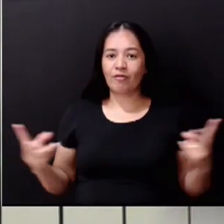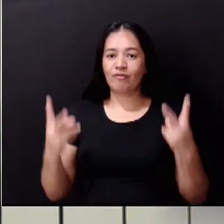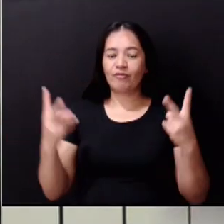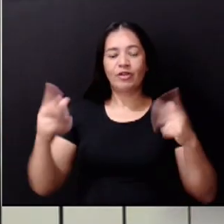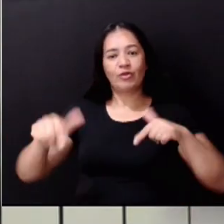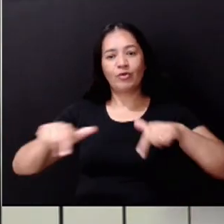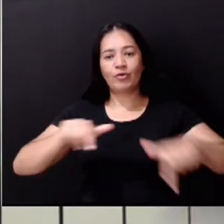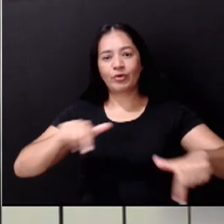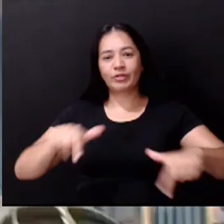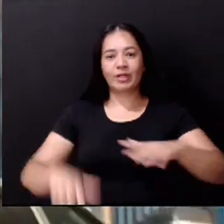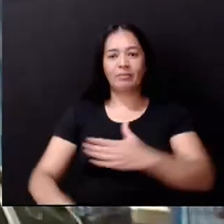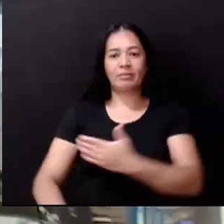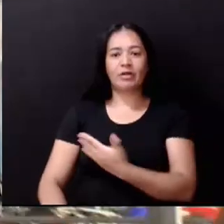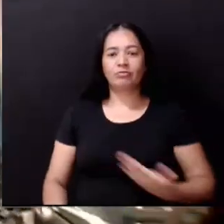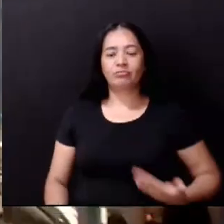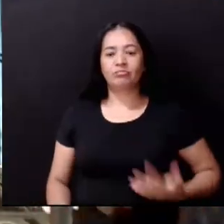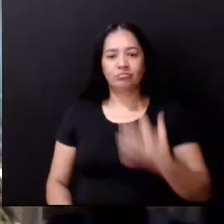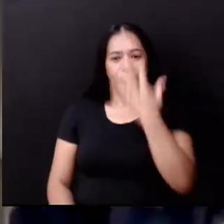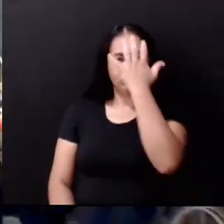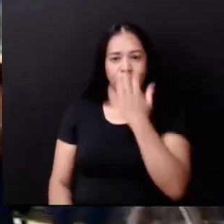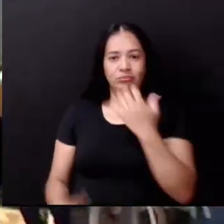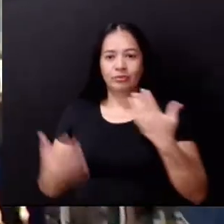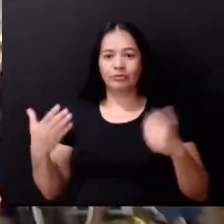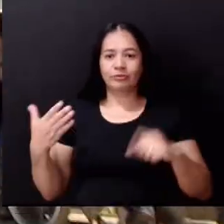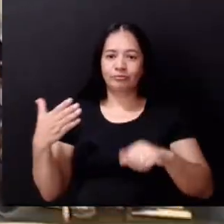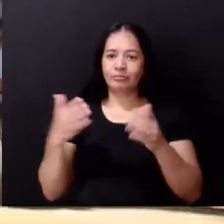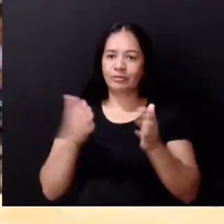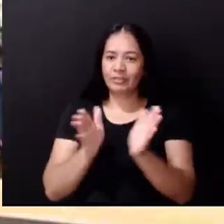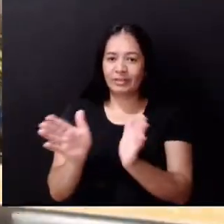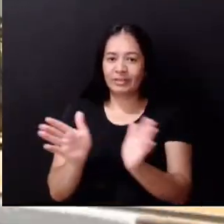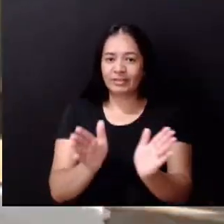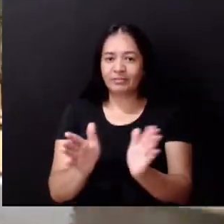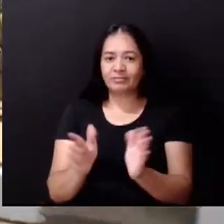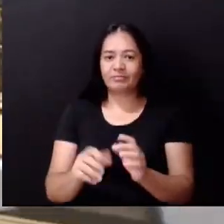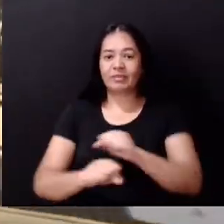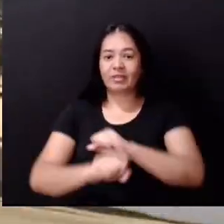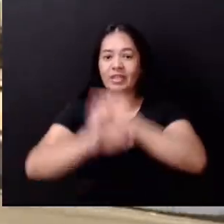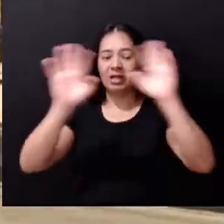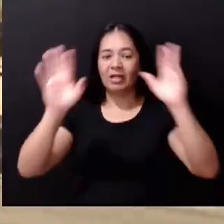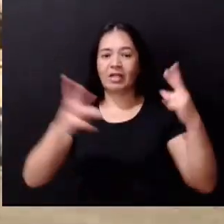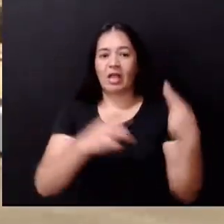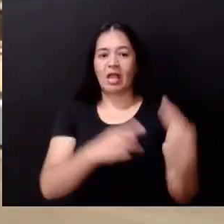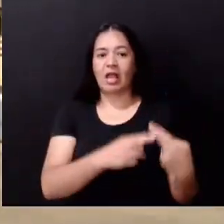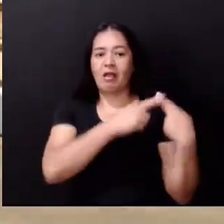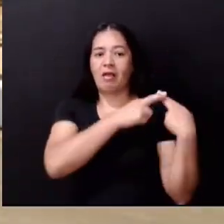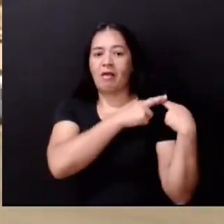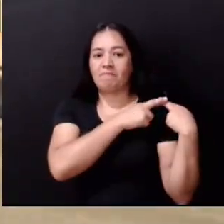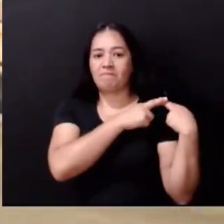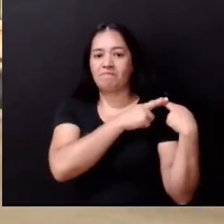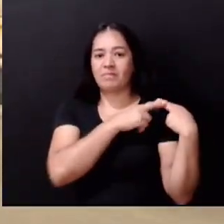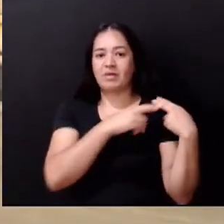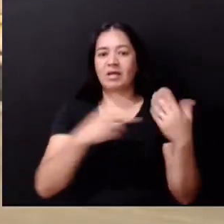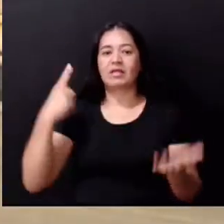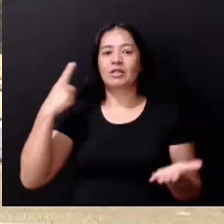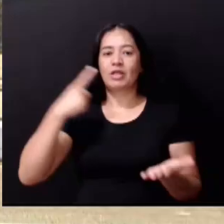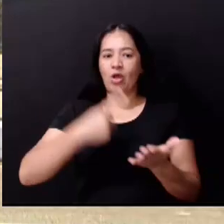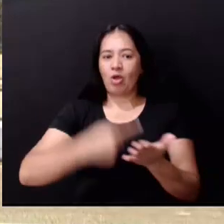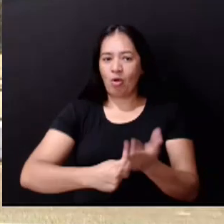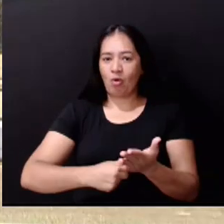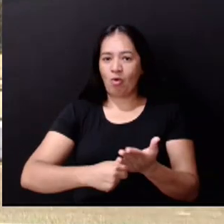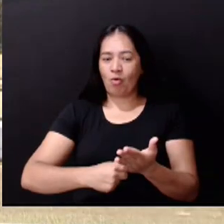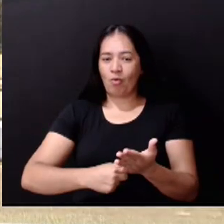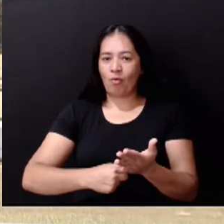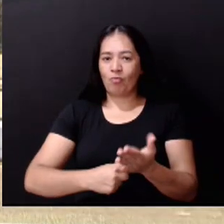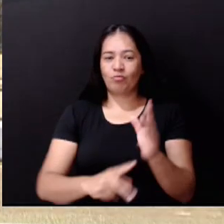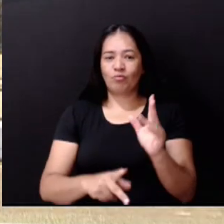sério e acessível. Transparência, responsabilidade e compromisso com o cidadão.